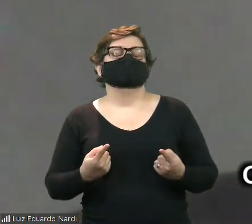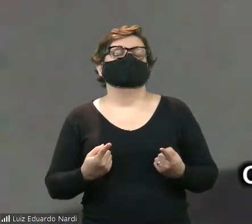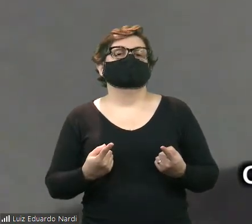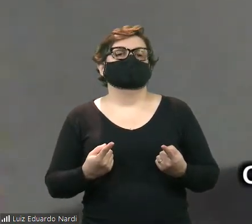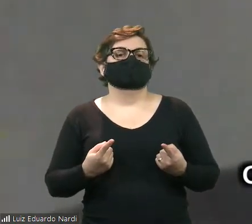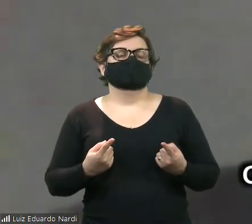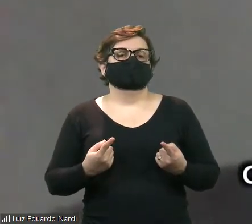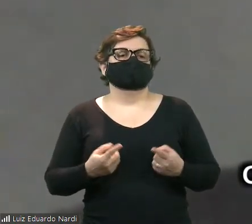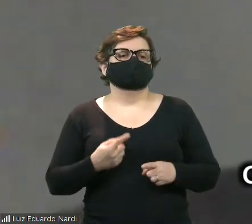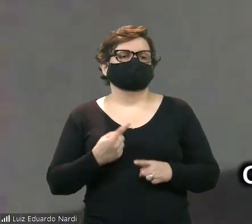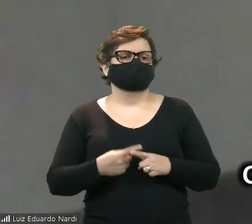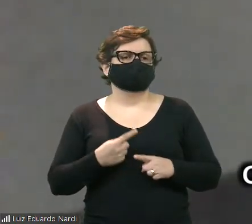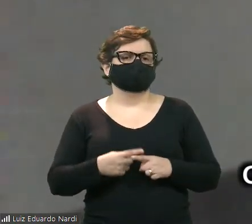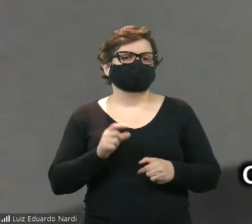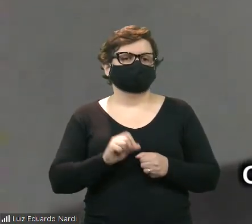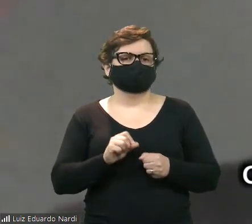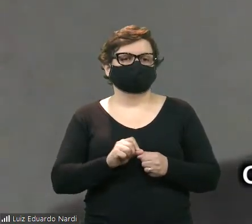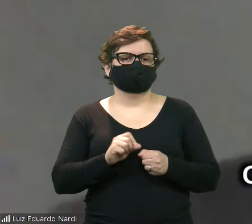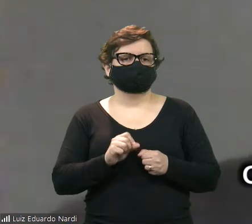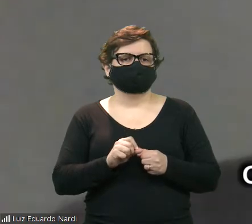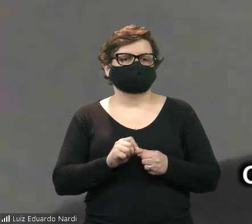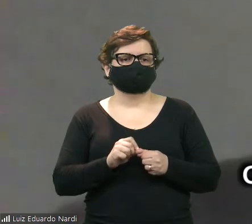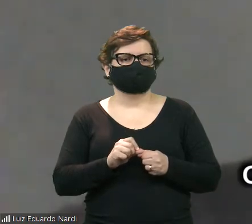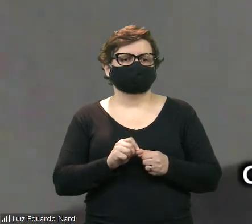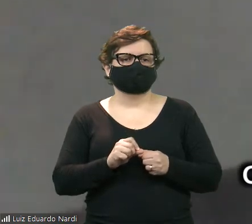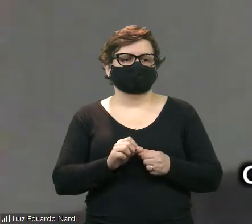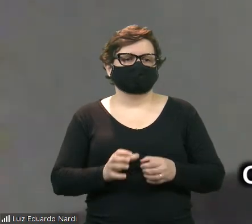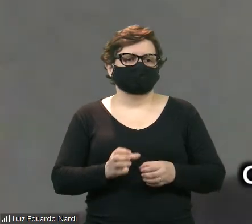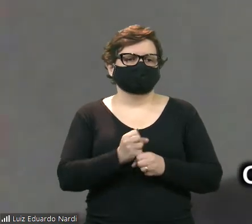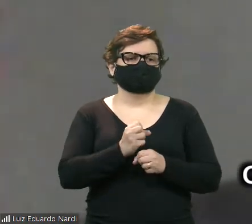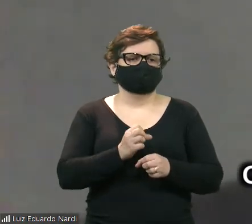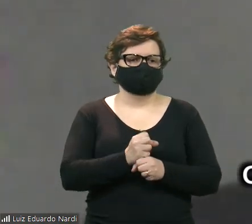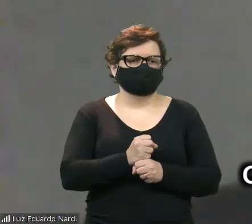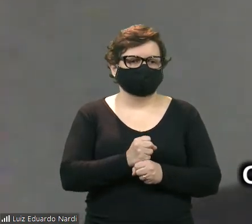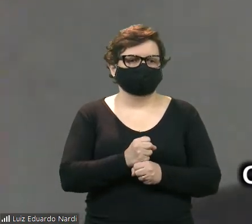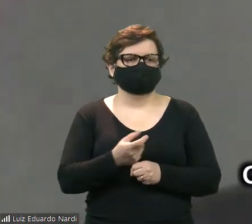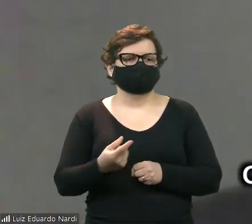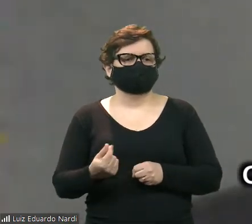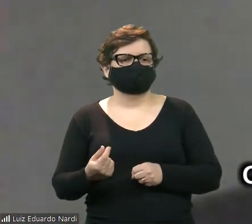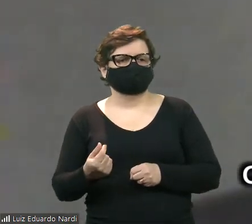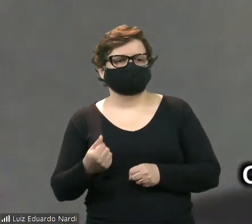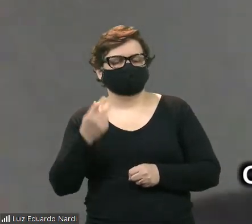é, por que vai ser feito um aporte de recursos para